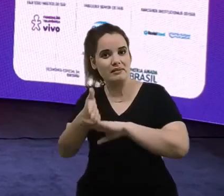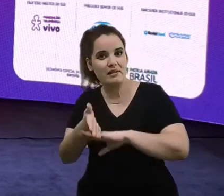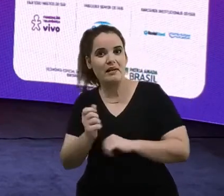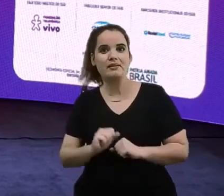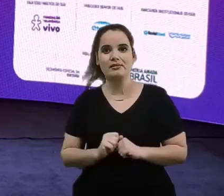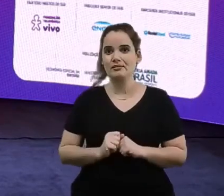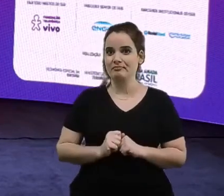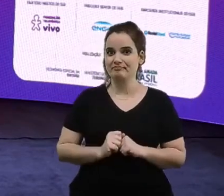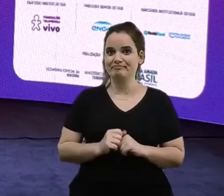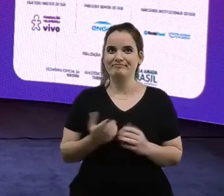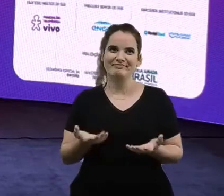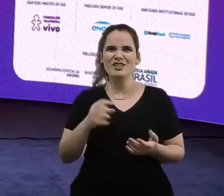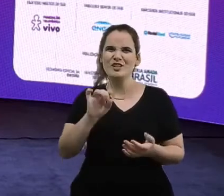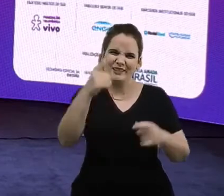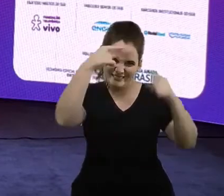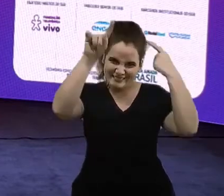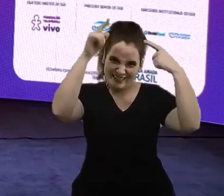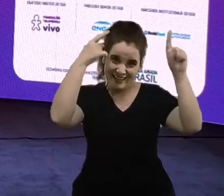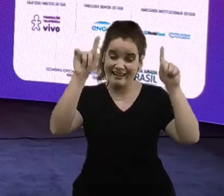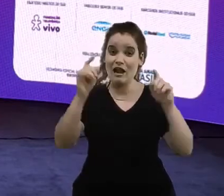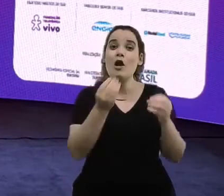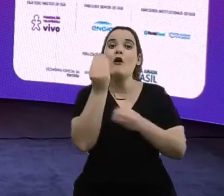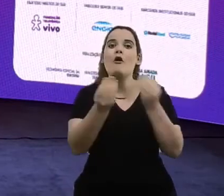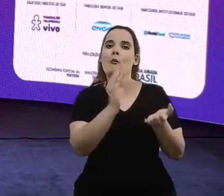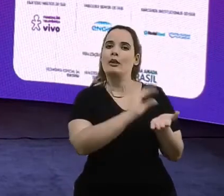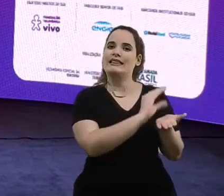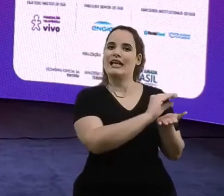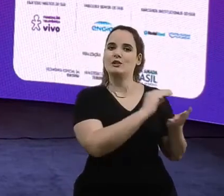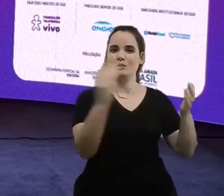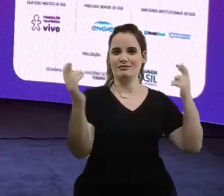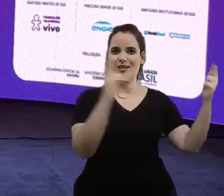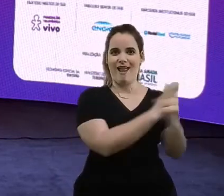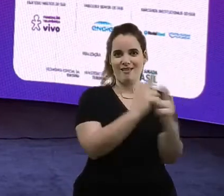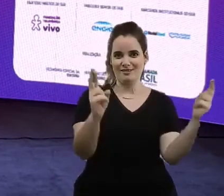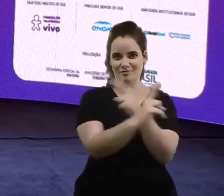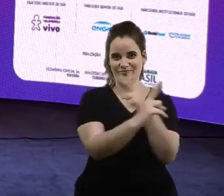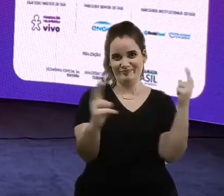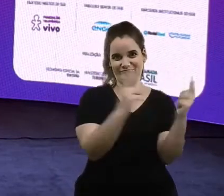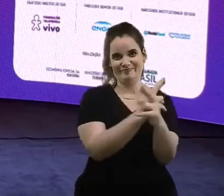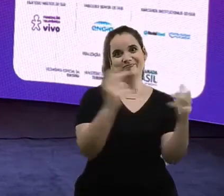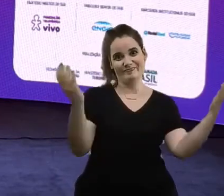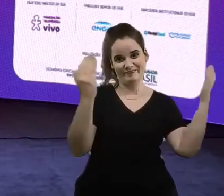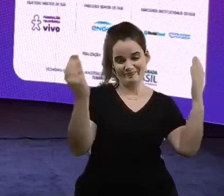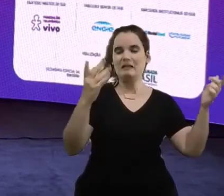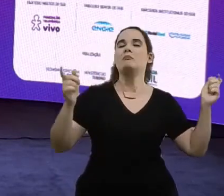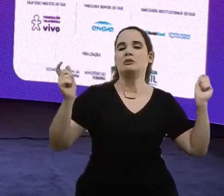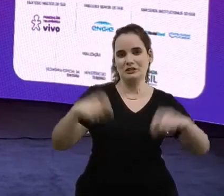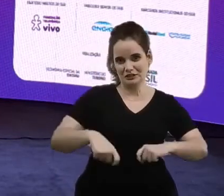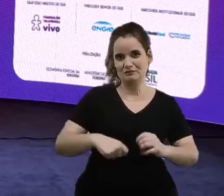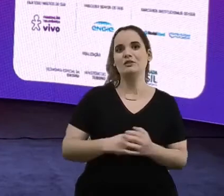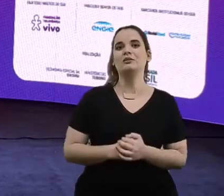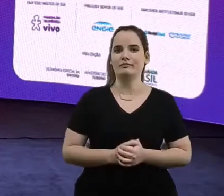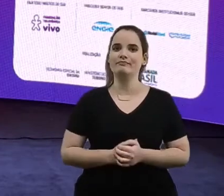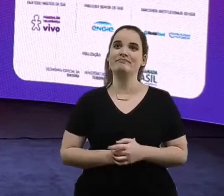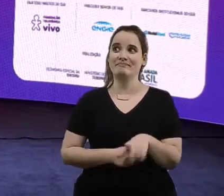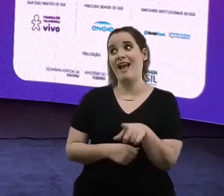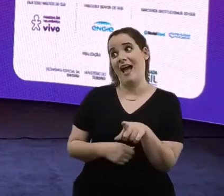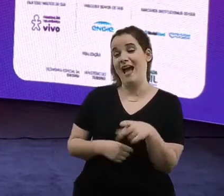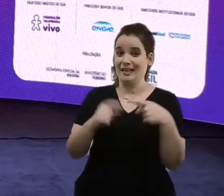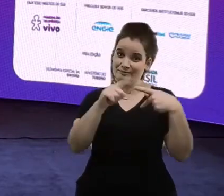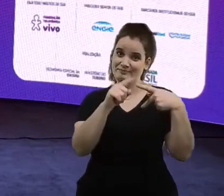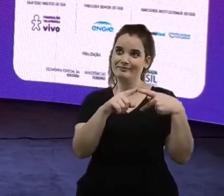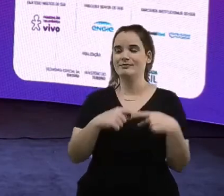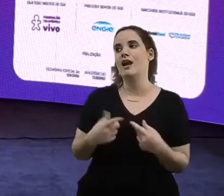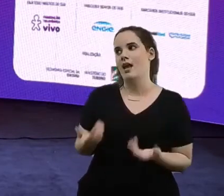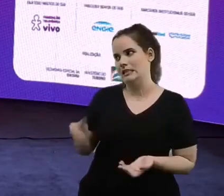ideias de como é que é possível relacionar estas duas variáveis. Isso. Complementando até a fala da Ana,